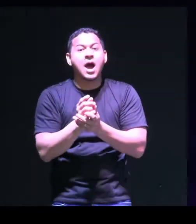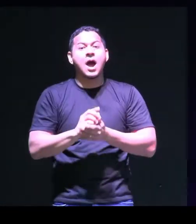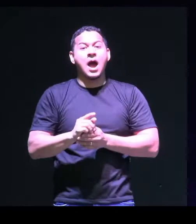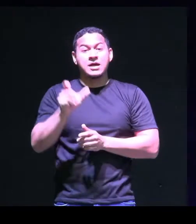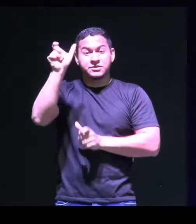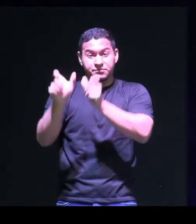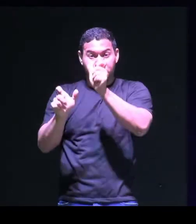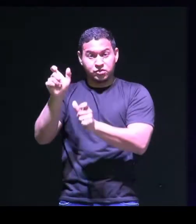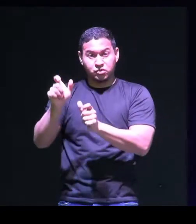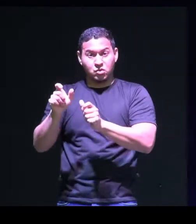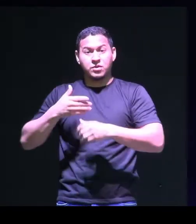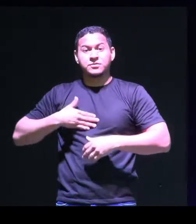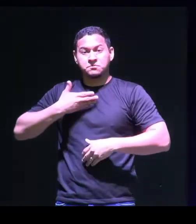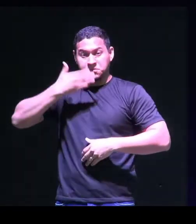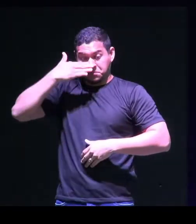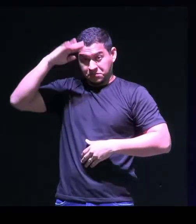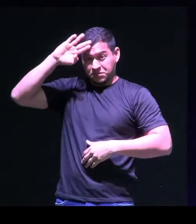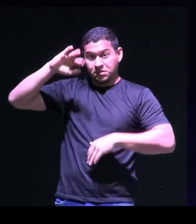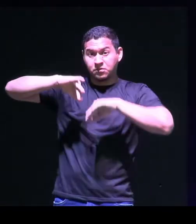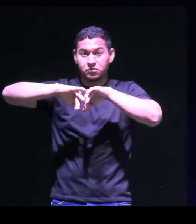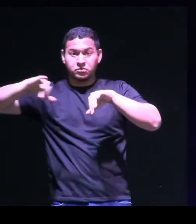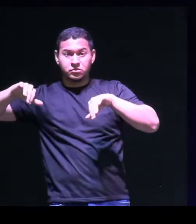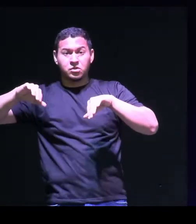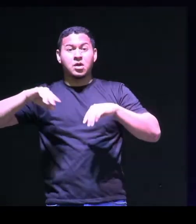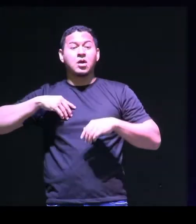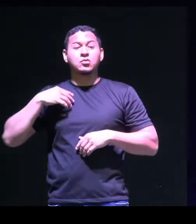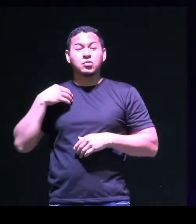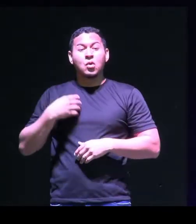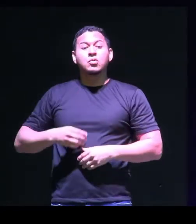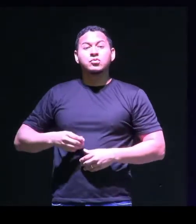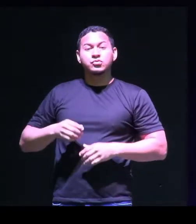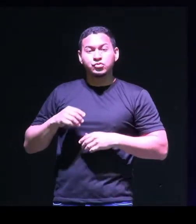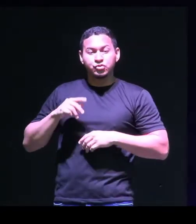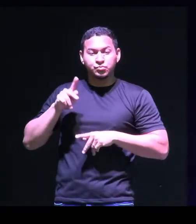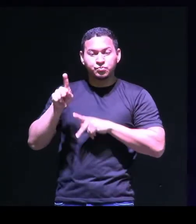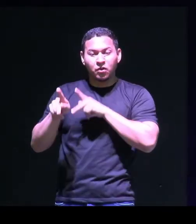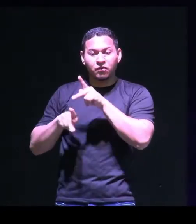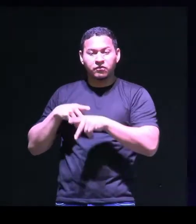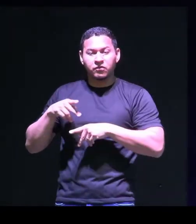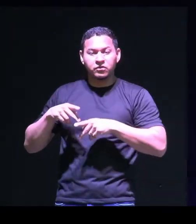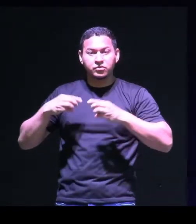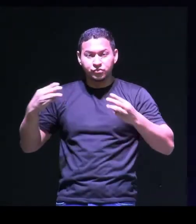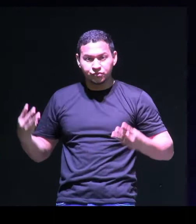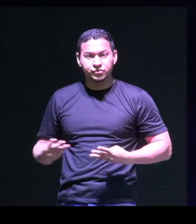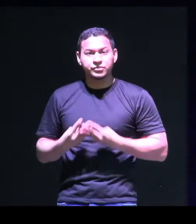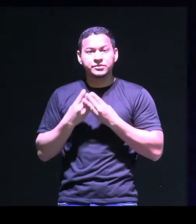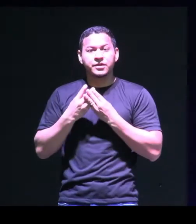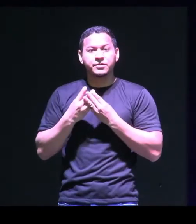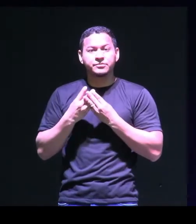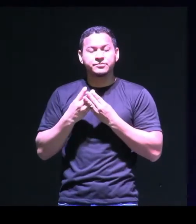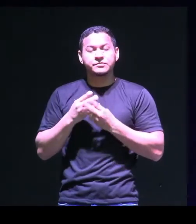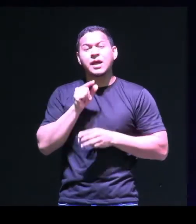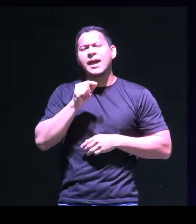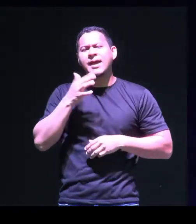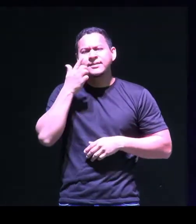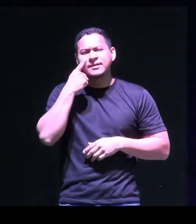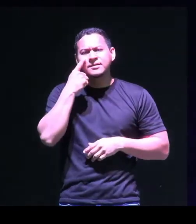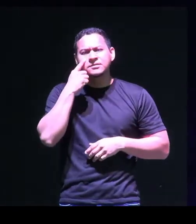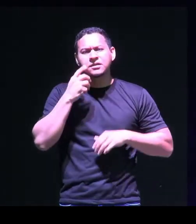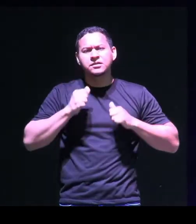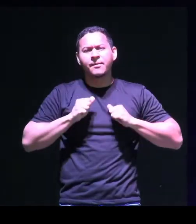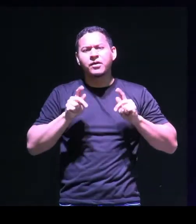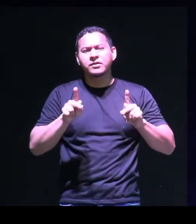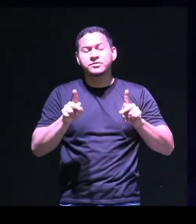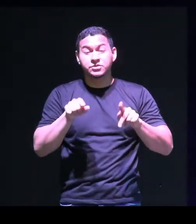ali, para cá eles não passavam, só judeus. E muito interessante que em Apocalipse, se você